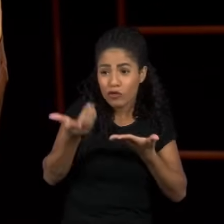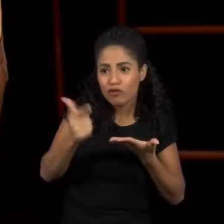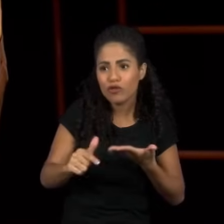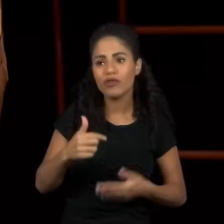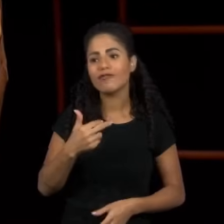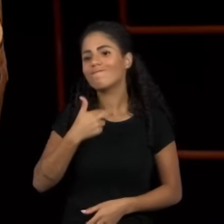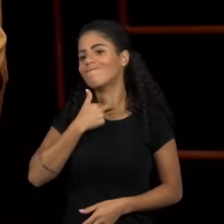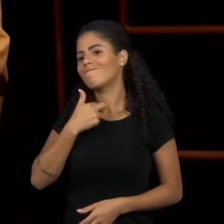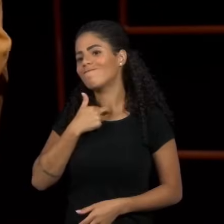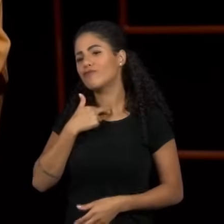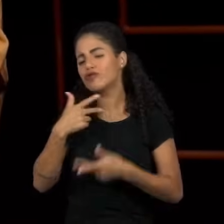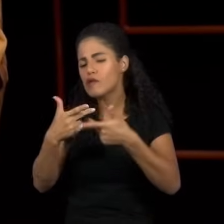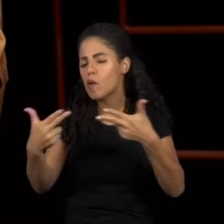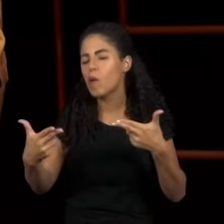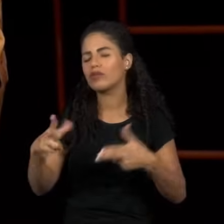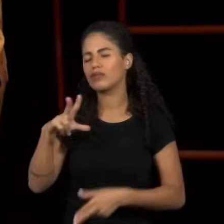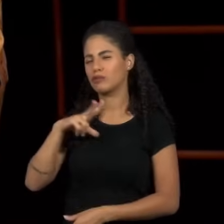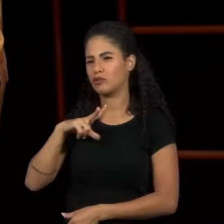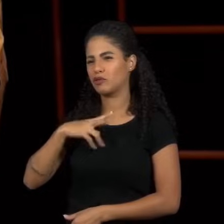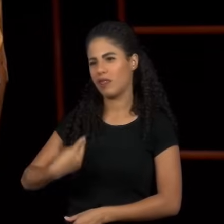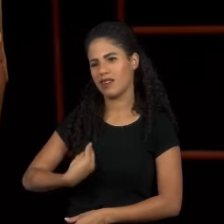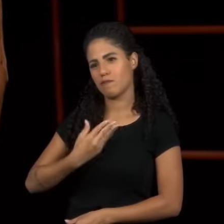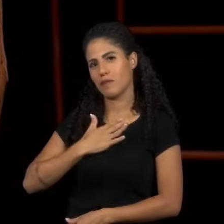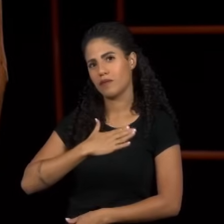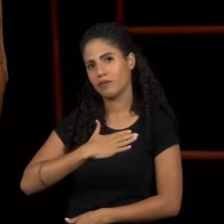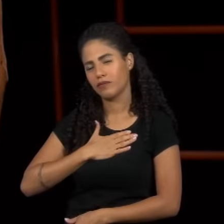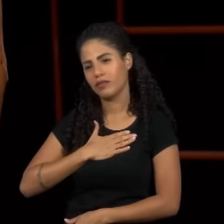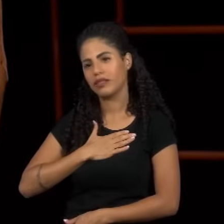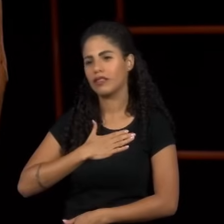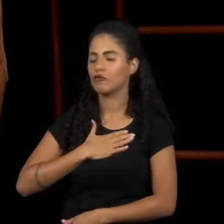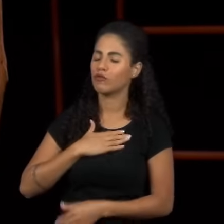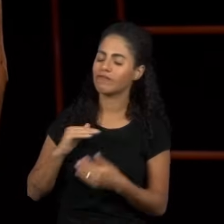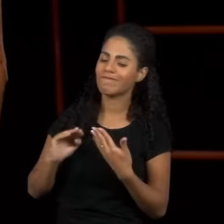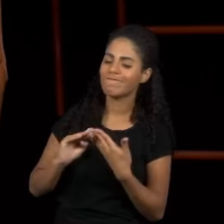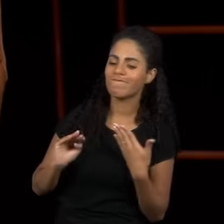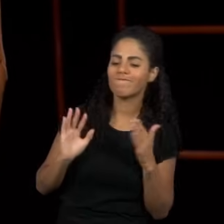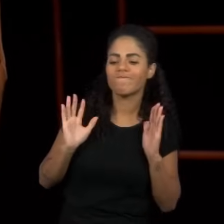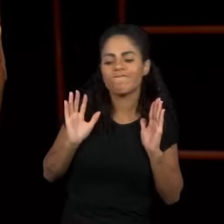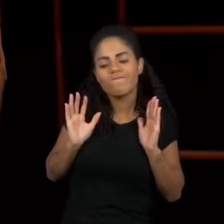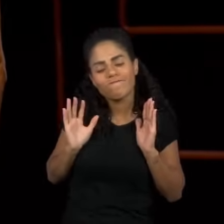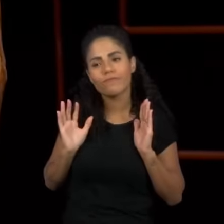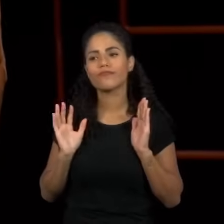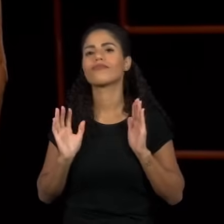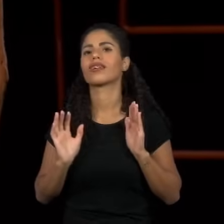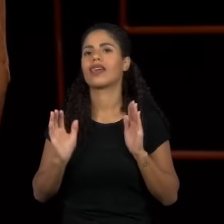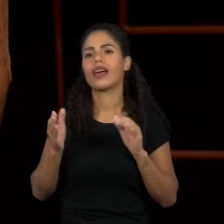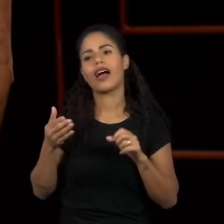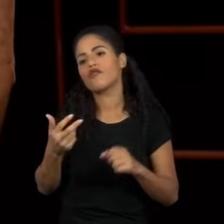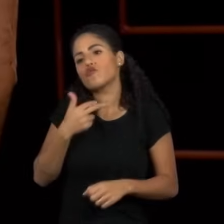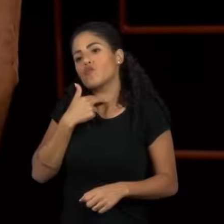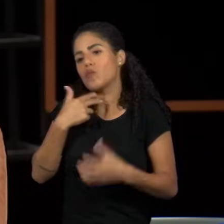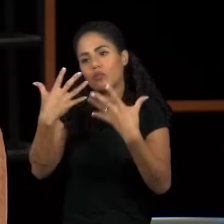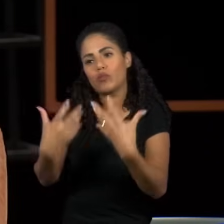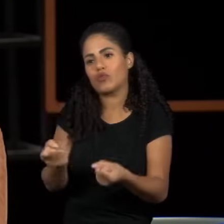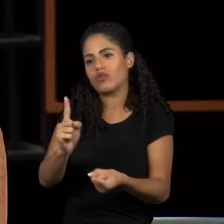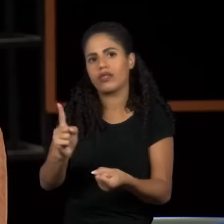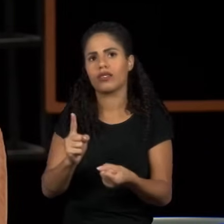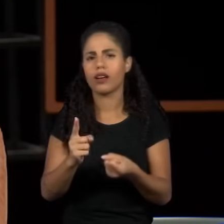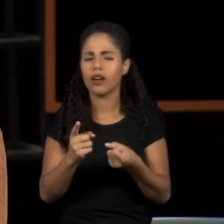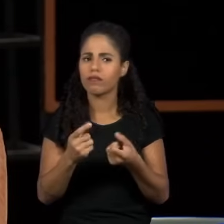do longa, porque eu estou numa fase reclusa. Ah, é? Tô meio... Há um